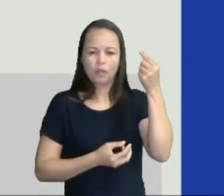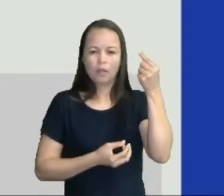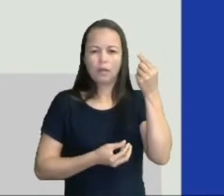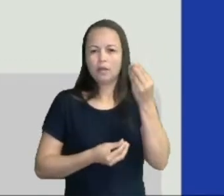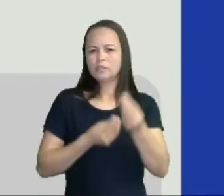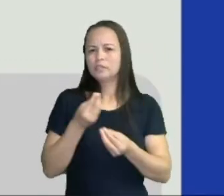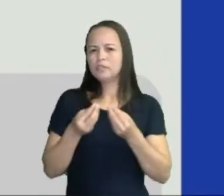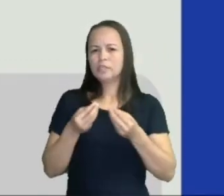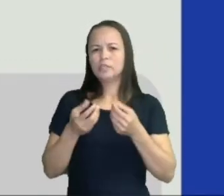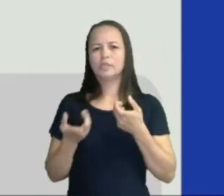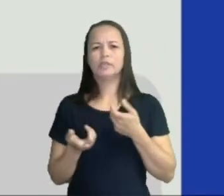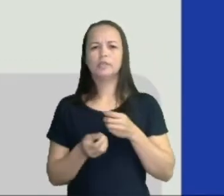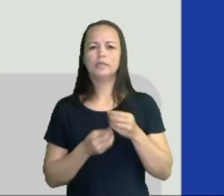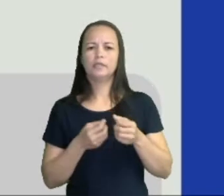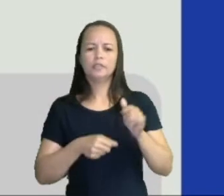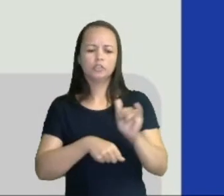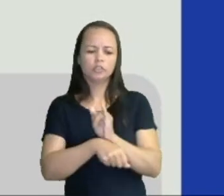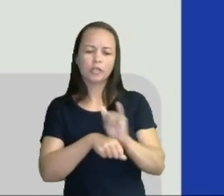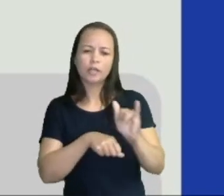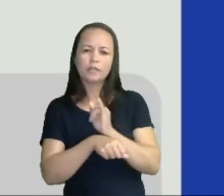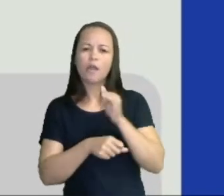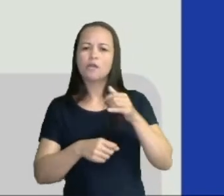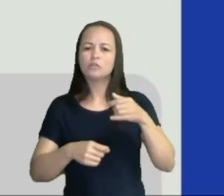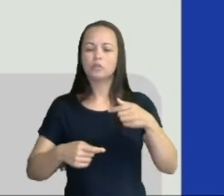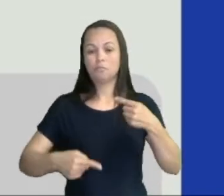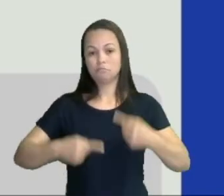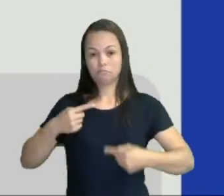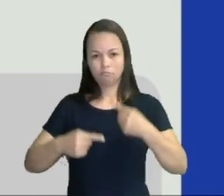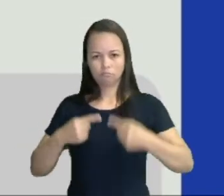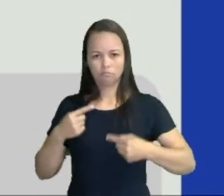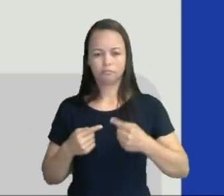de estratégia política. Então, o